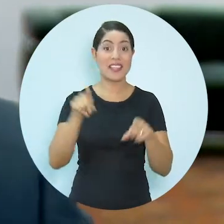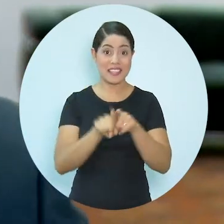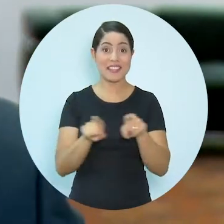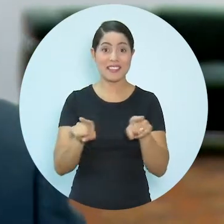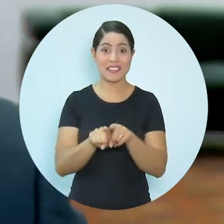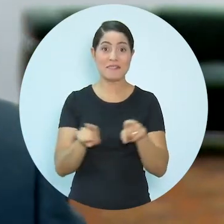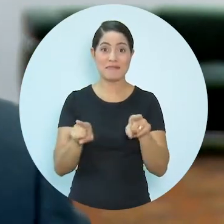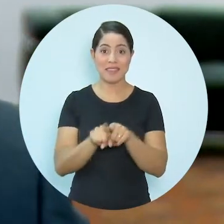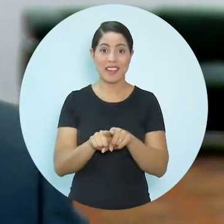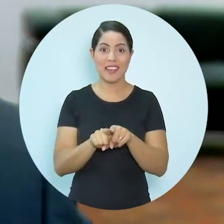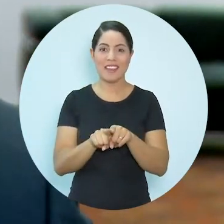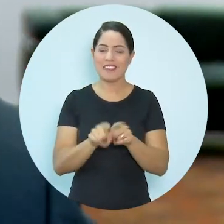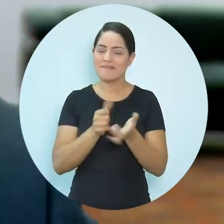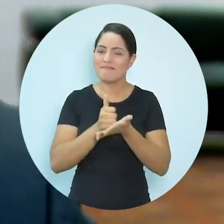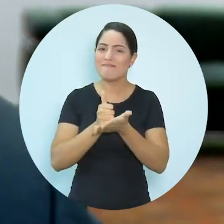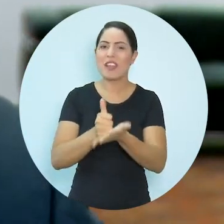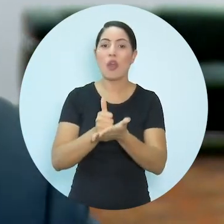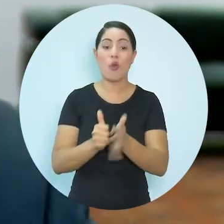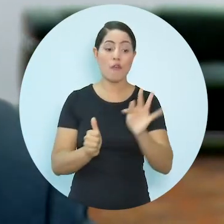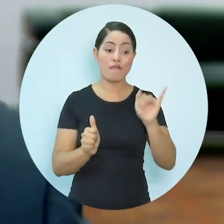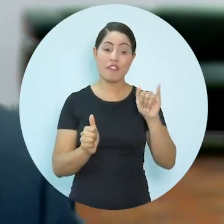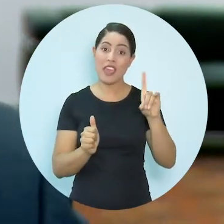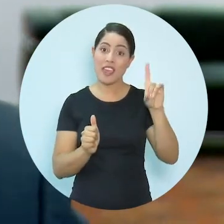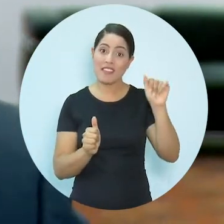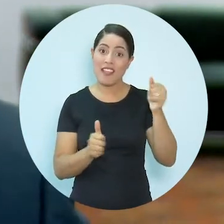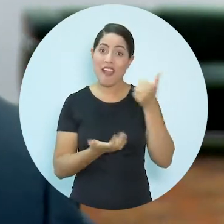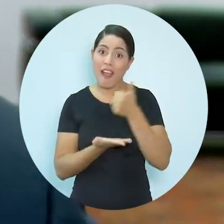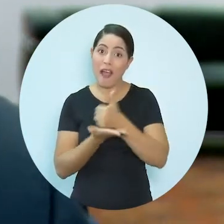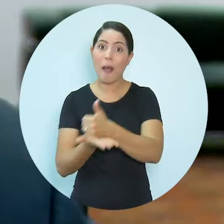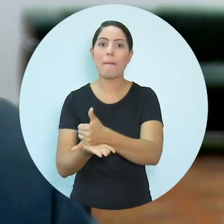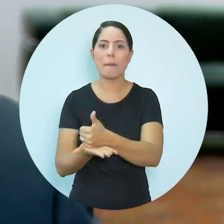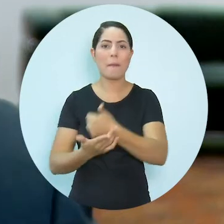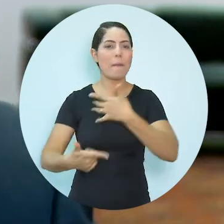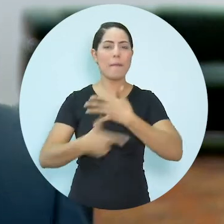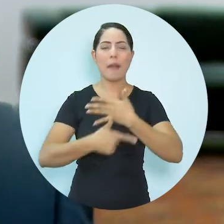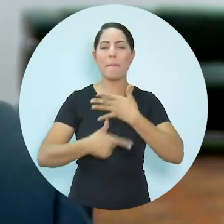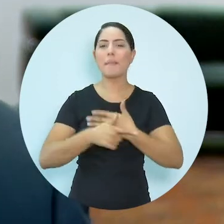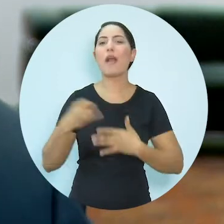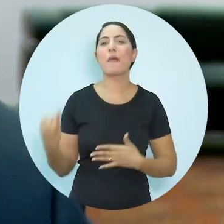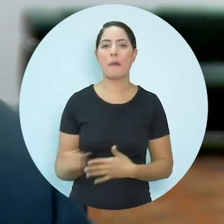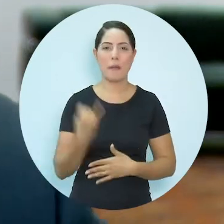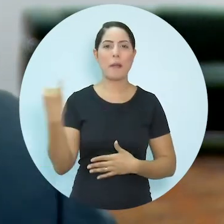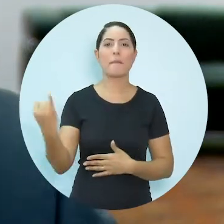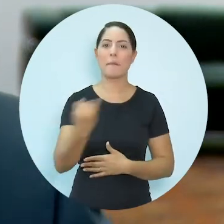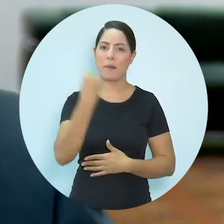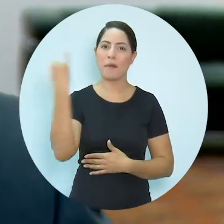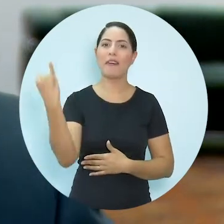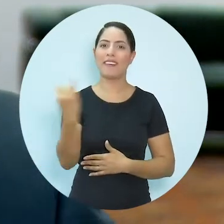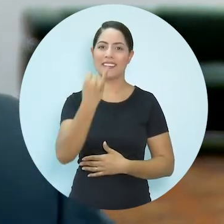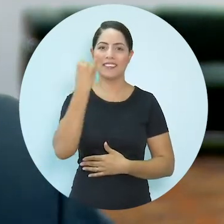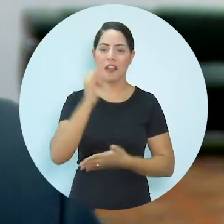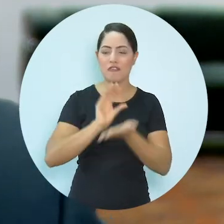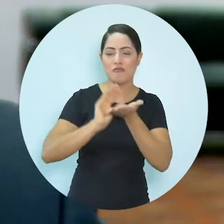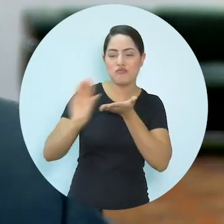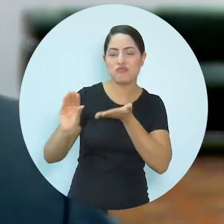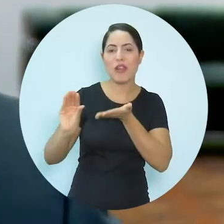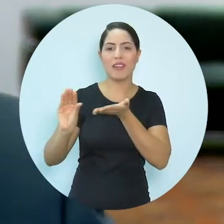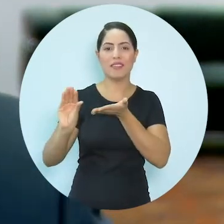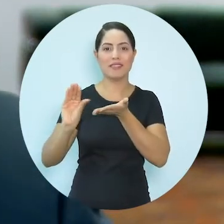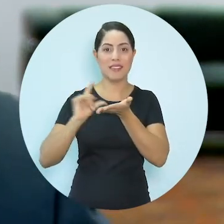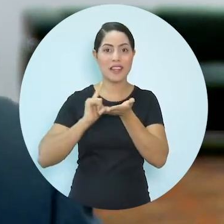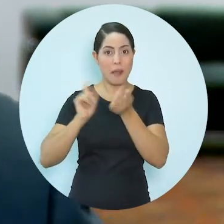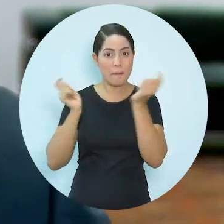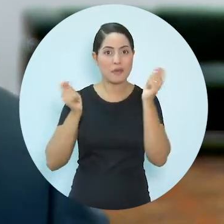Fundo de Desenvolvimento e Investimento na Advocacia, o FIDA, também cumpre o seu papel de socorrer as seccionais